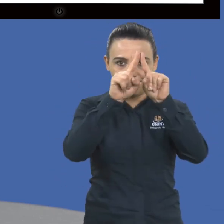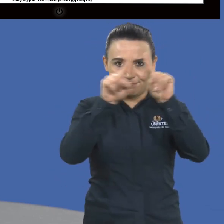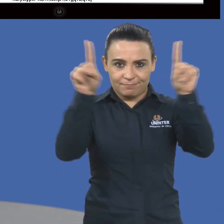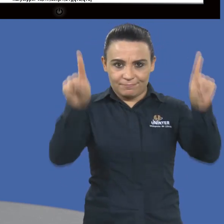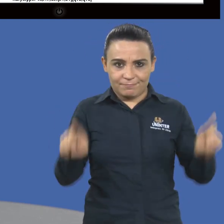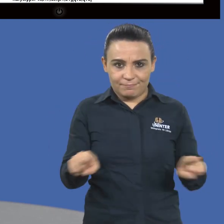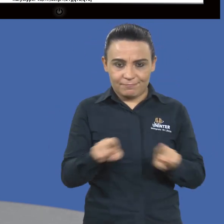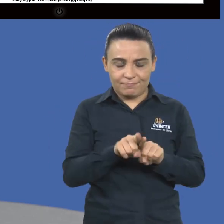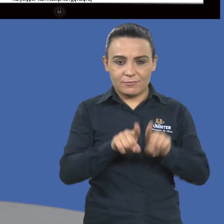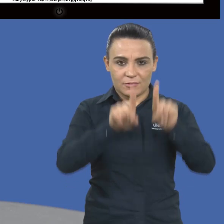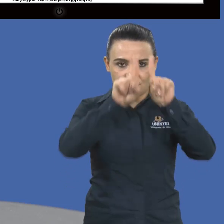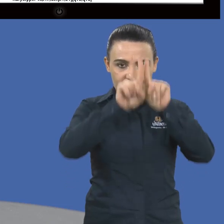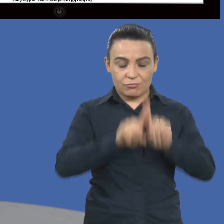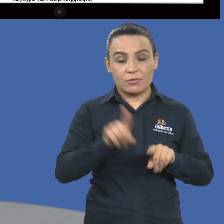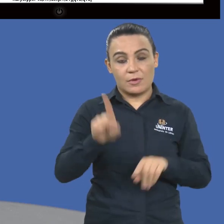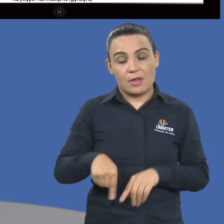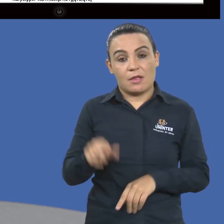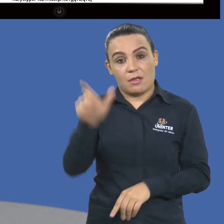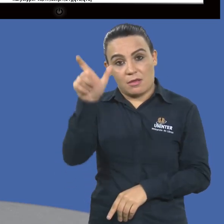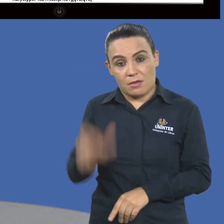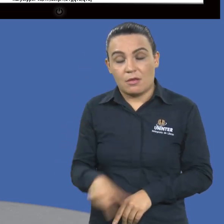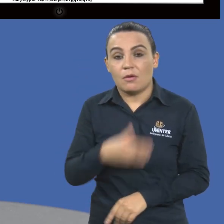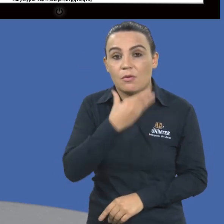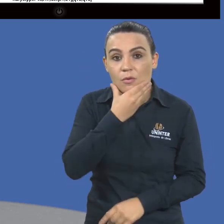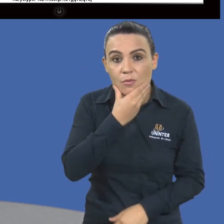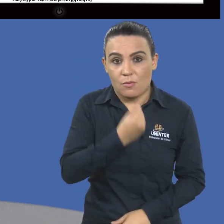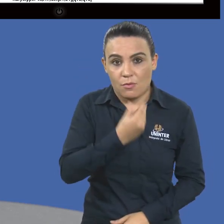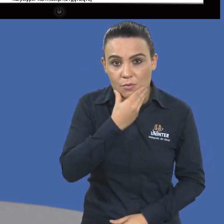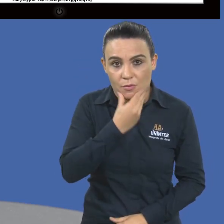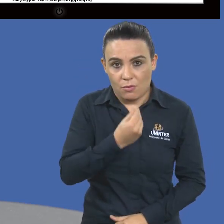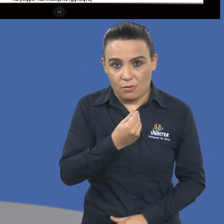cariótipo aqui, de um senhor